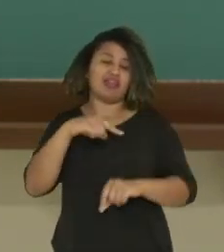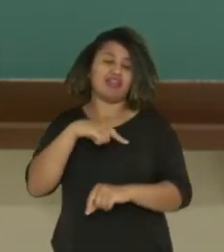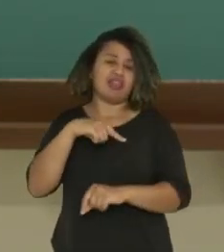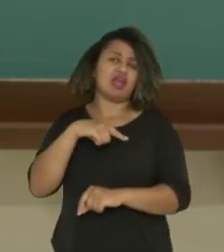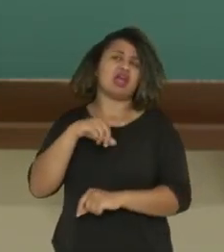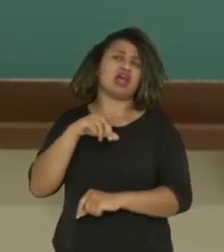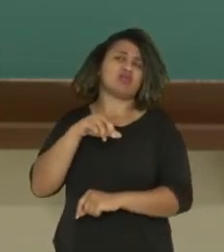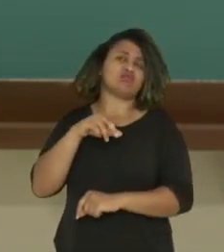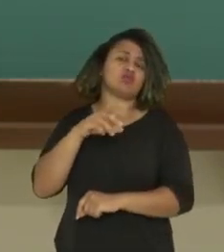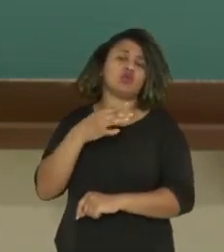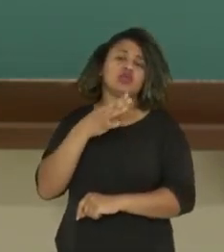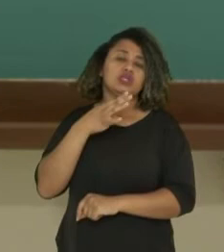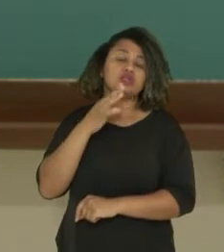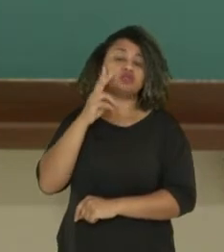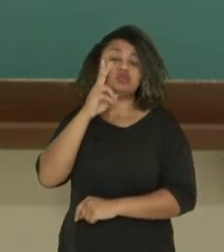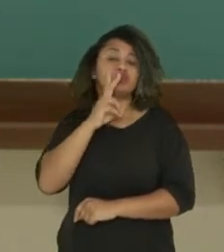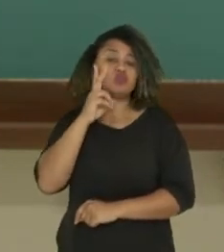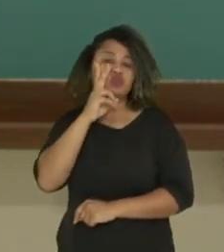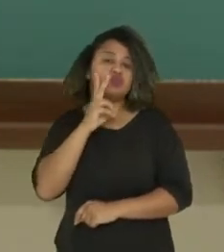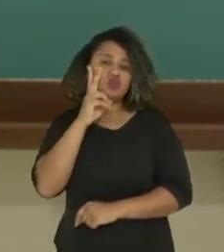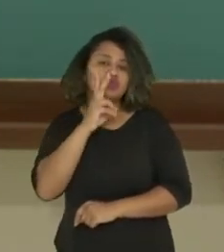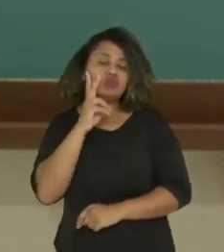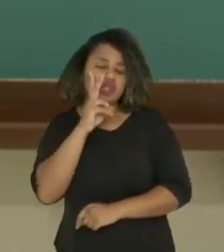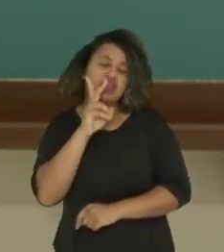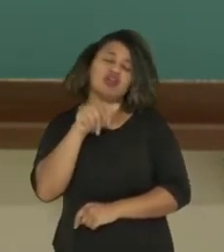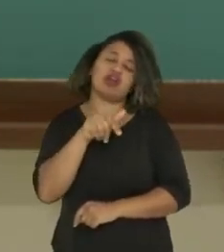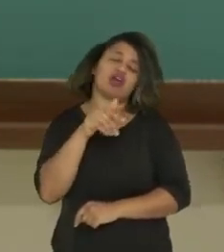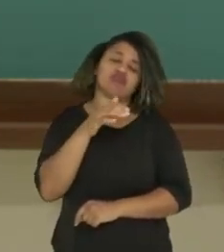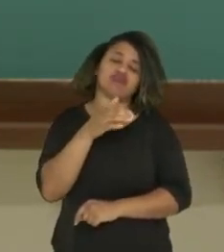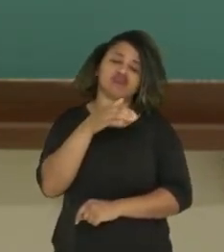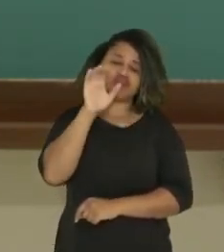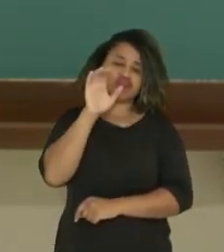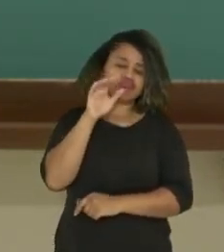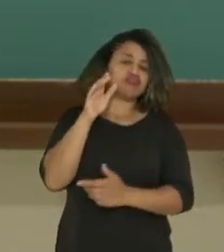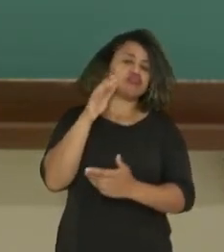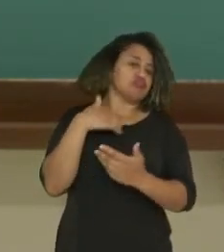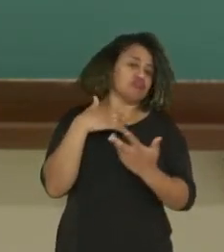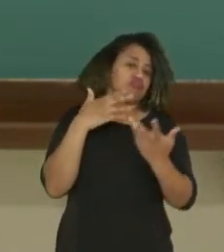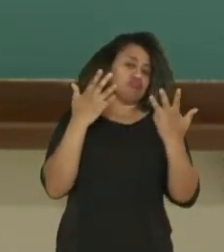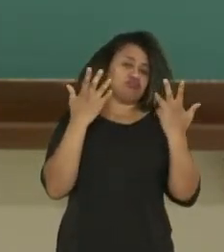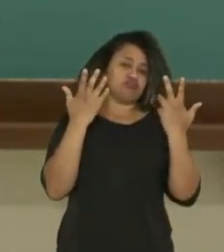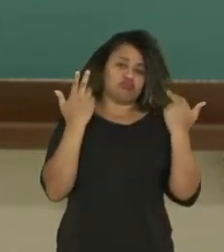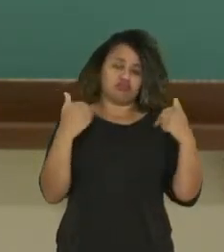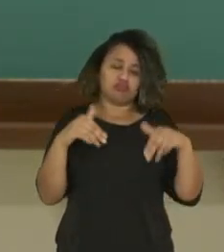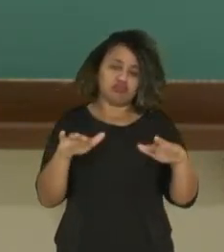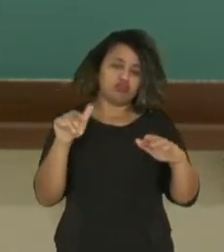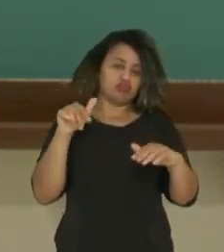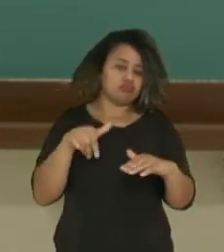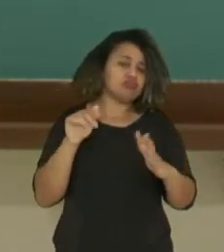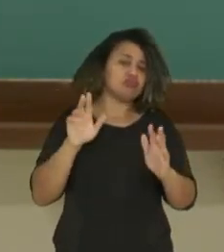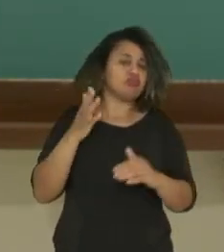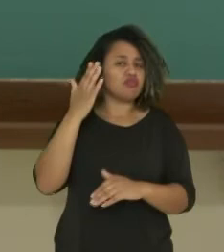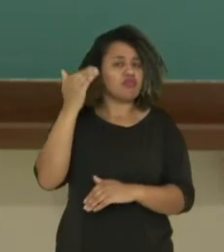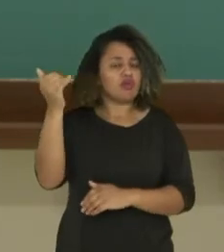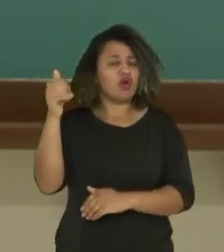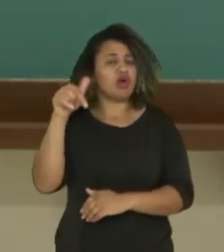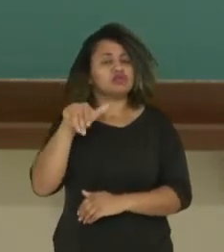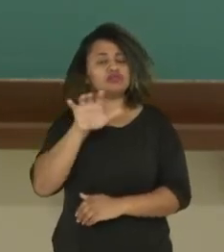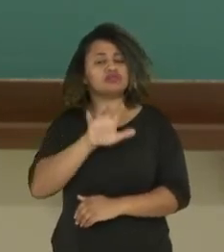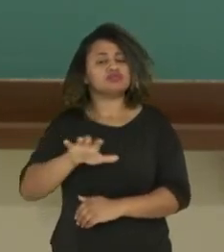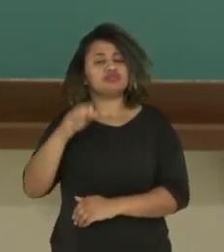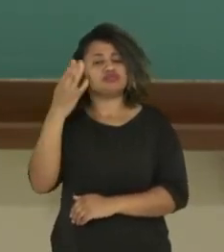vinho, né? Que é uma bebida muito comum aqui na